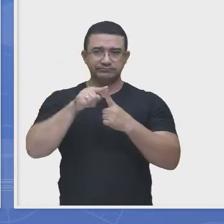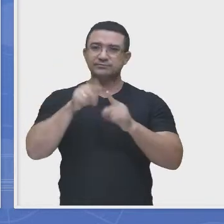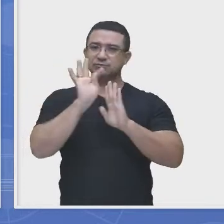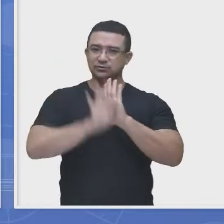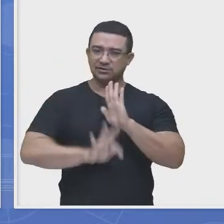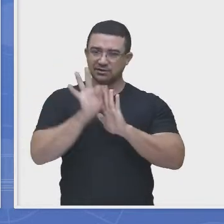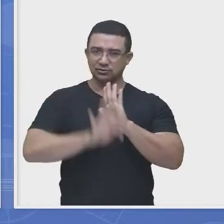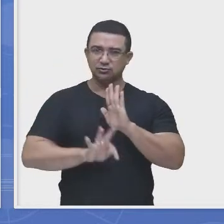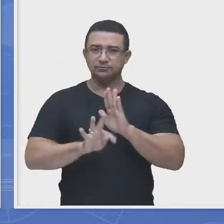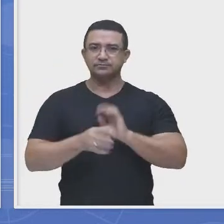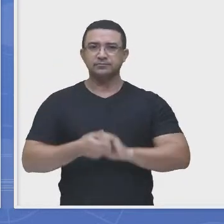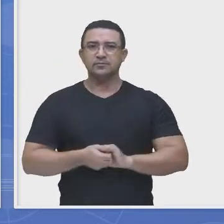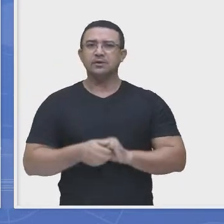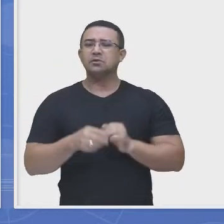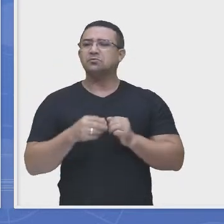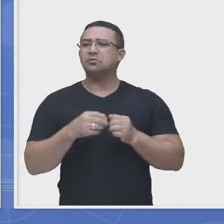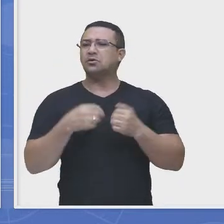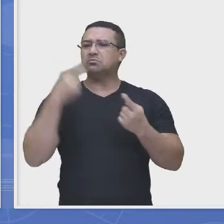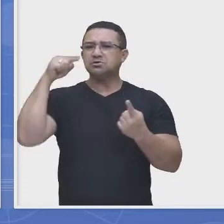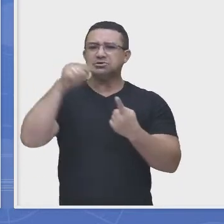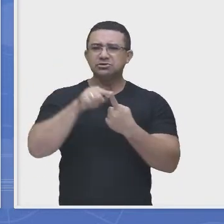quê? Apresentar